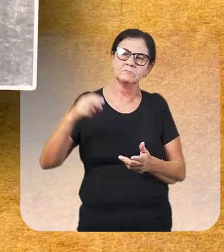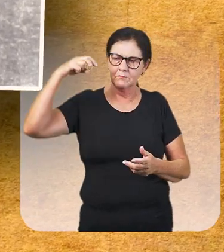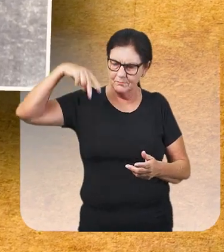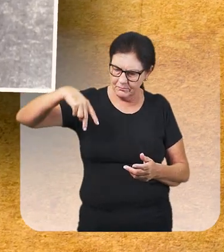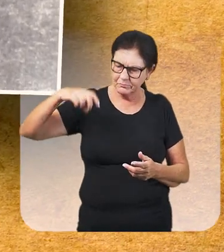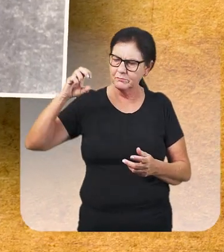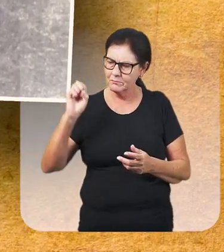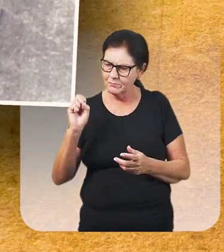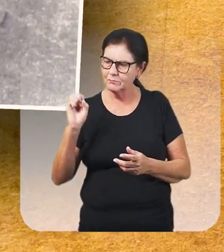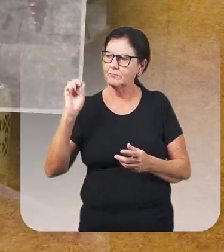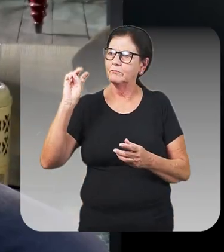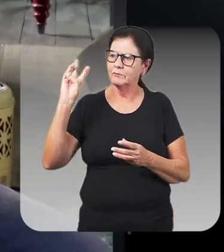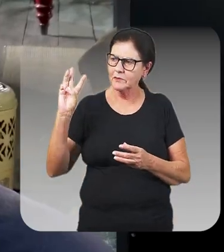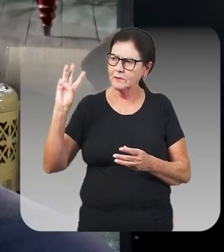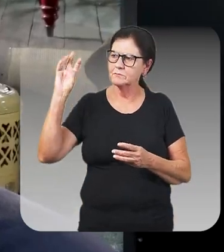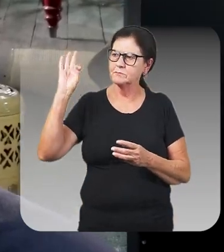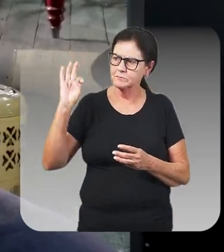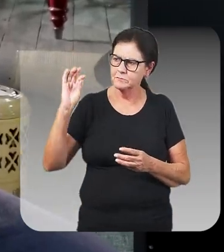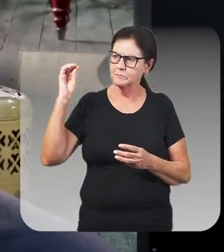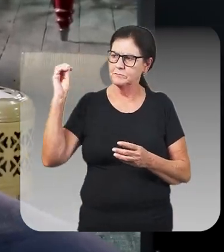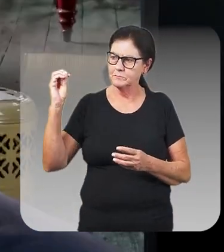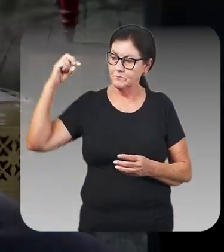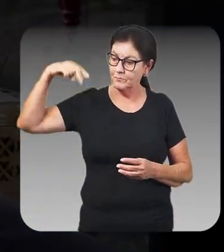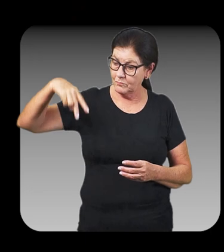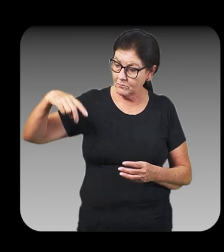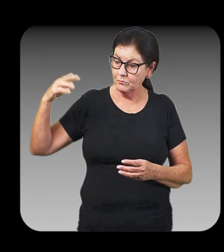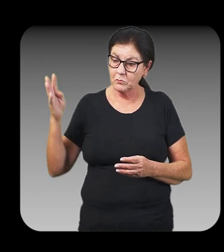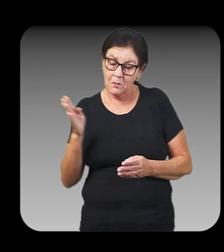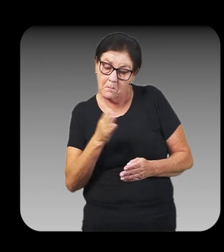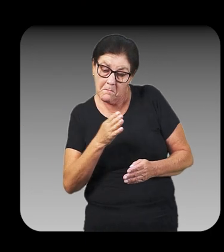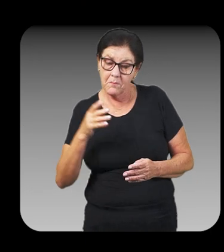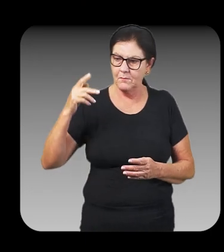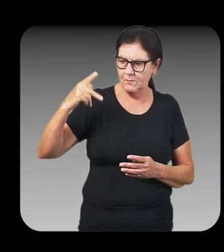que, sabendo que ele ia morrer, ele foi contra a ditadura.